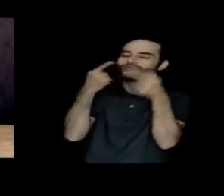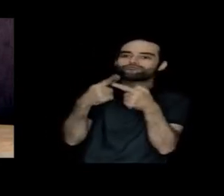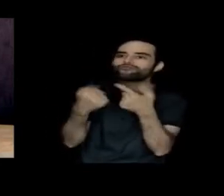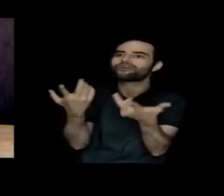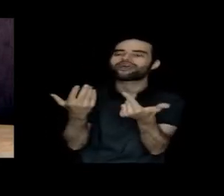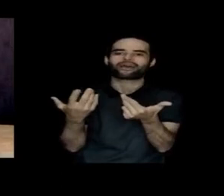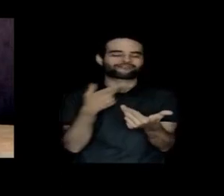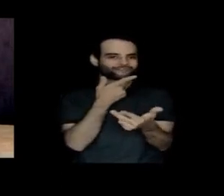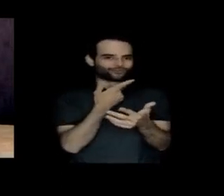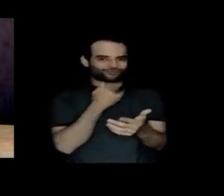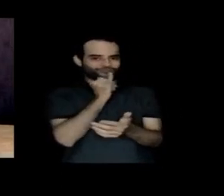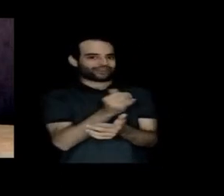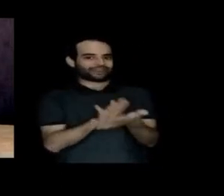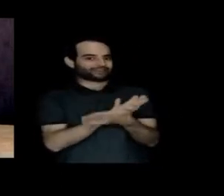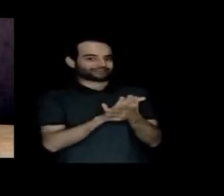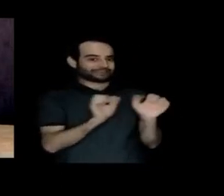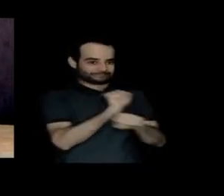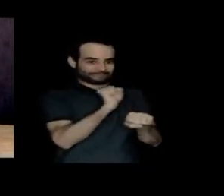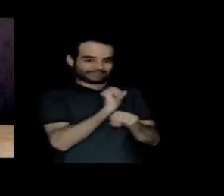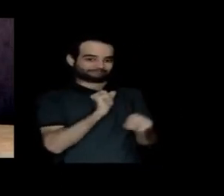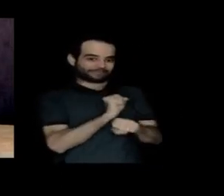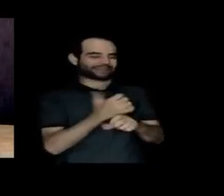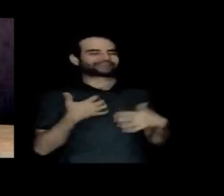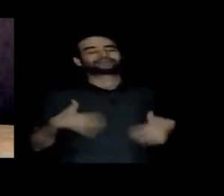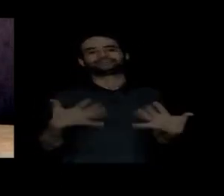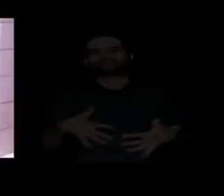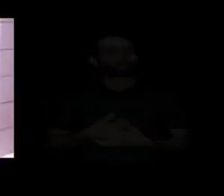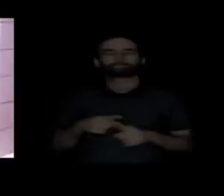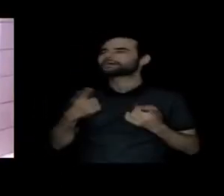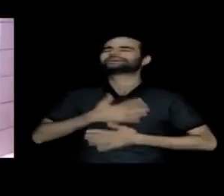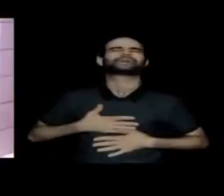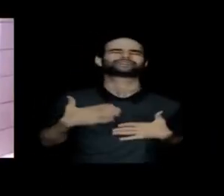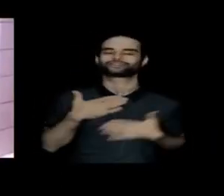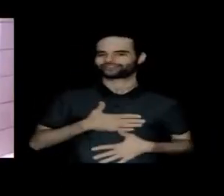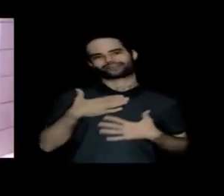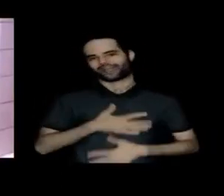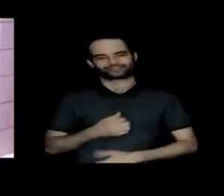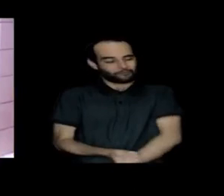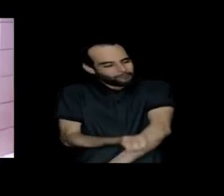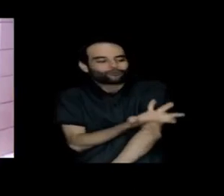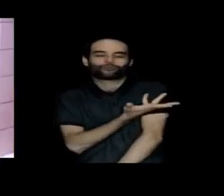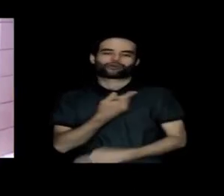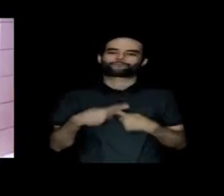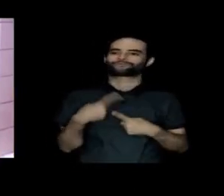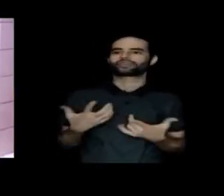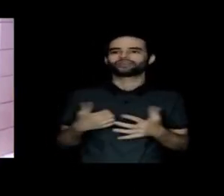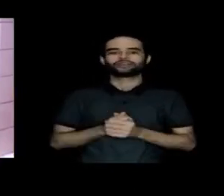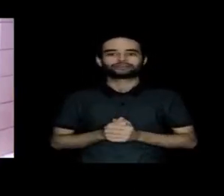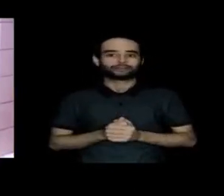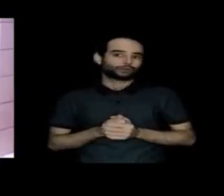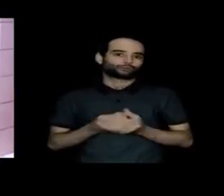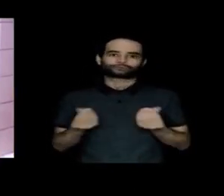eu espera? Que eu não queria dar notícia a ela, depois não era a Janine. Foi gratificante, né? A gente